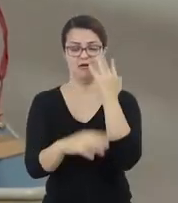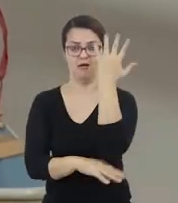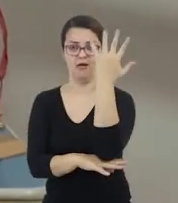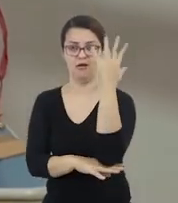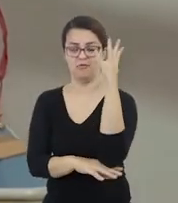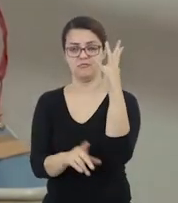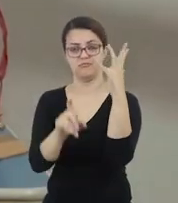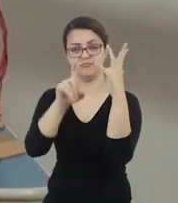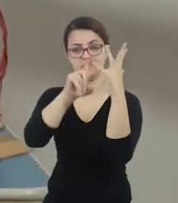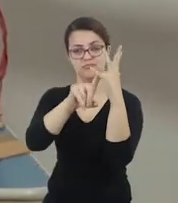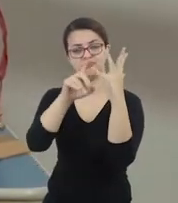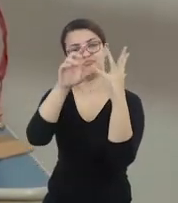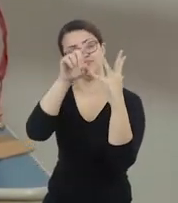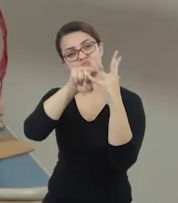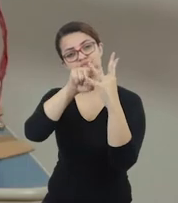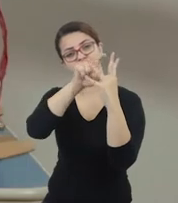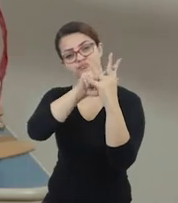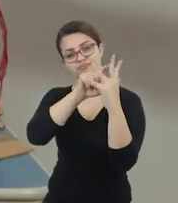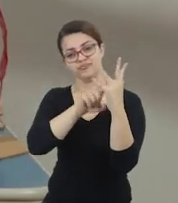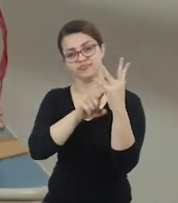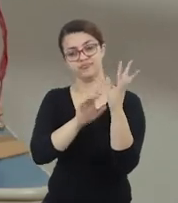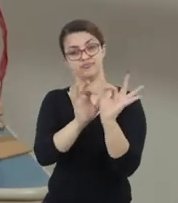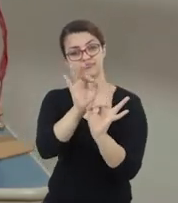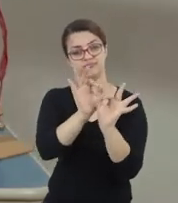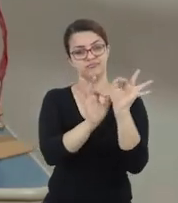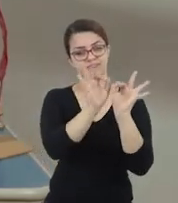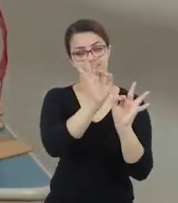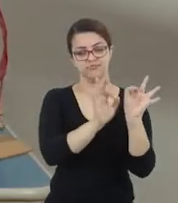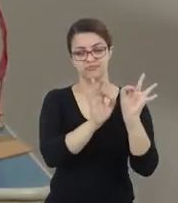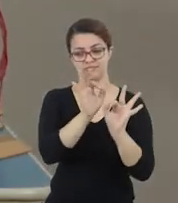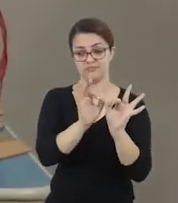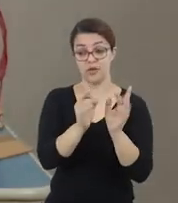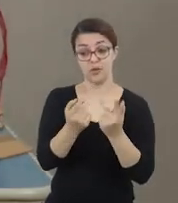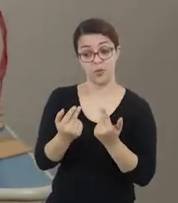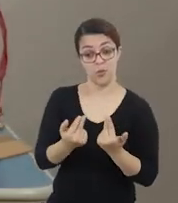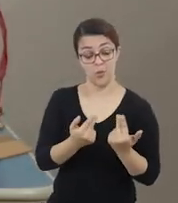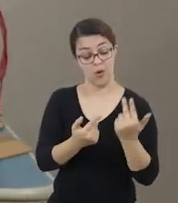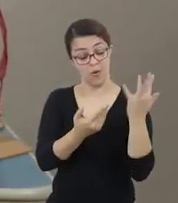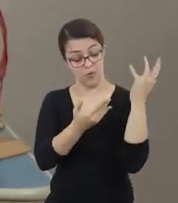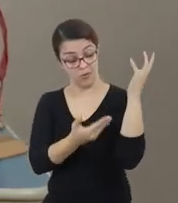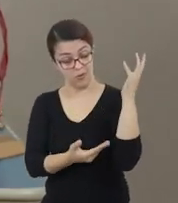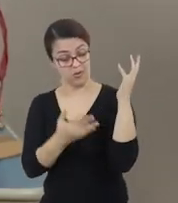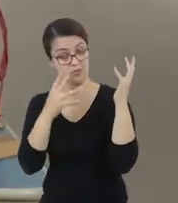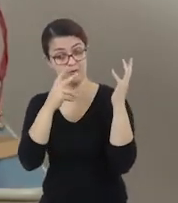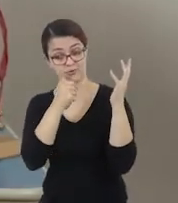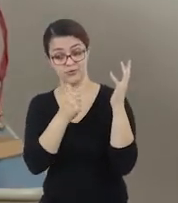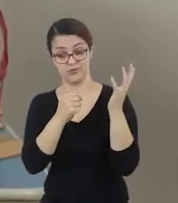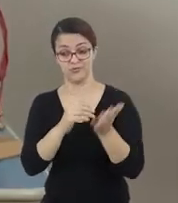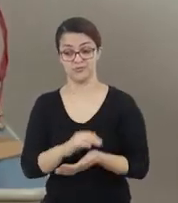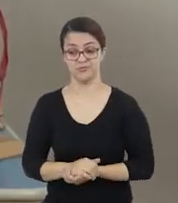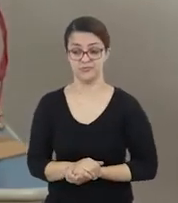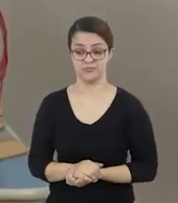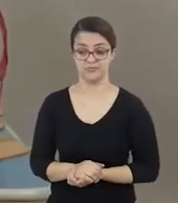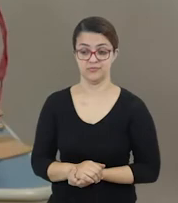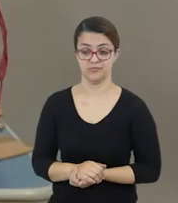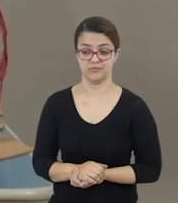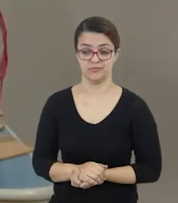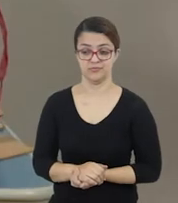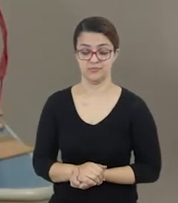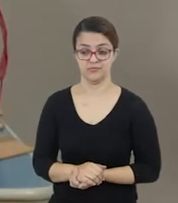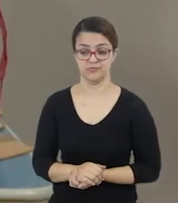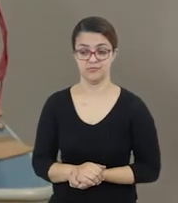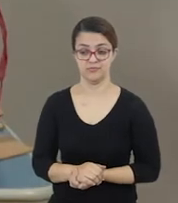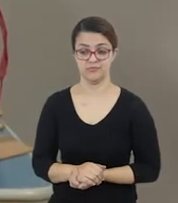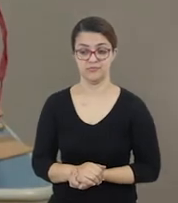ele fica enfeitando o nosso jardim, né? As árvores. Como está esse daqui? Olha aí, que bonitinho. E não